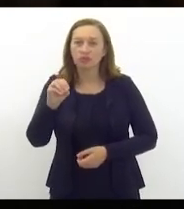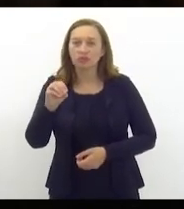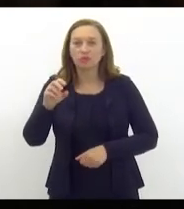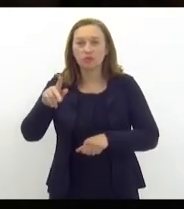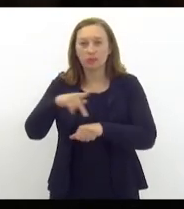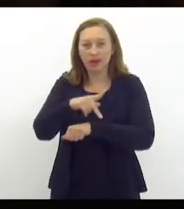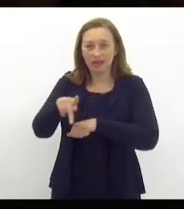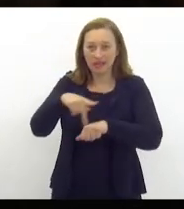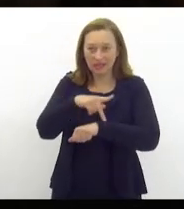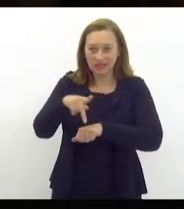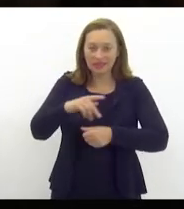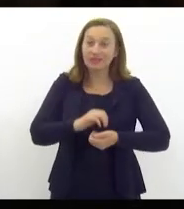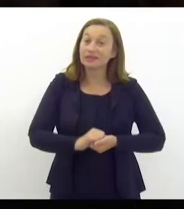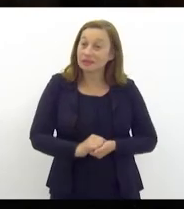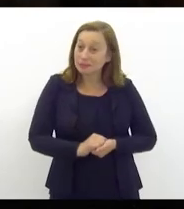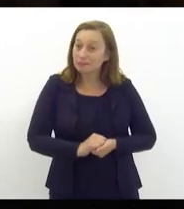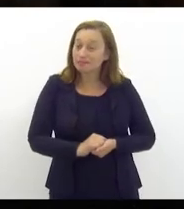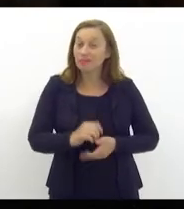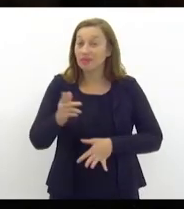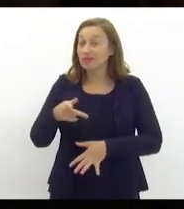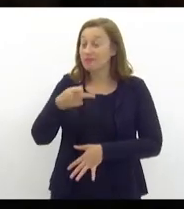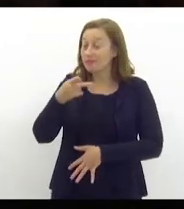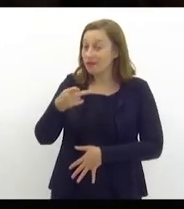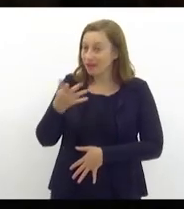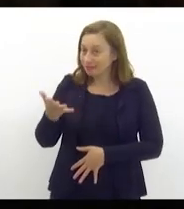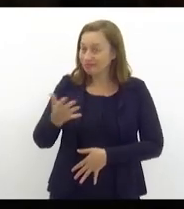exatamente iniciar essa fala